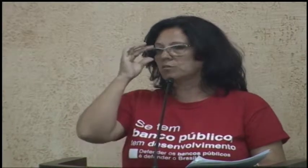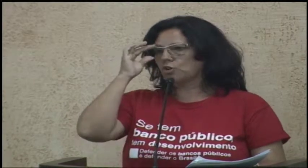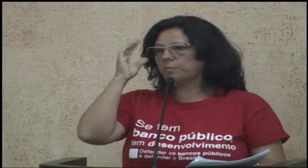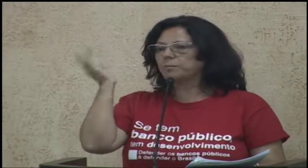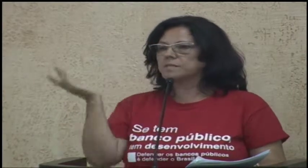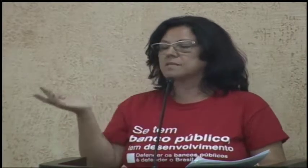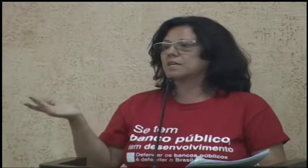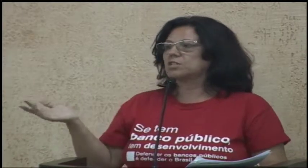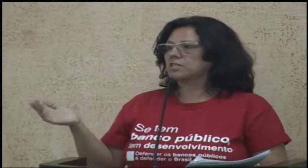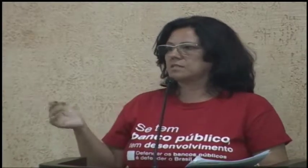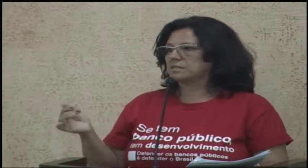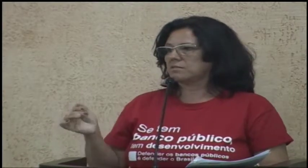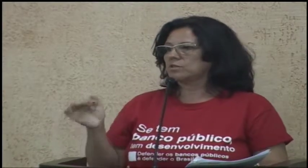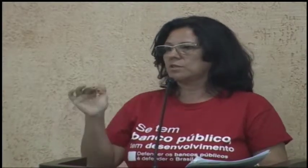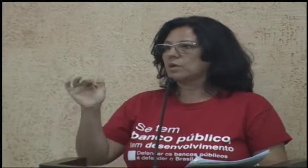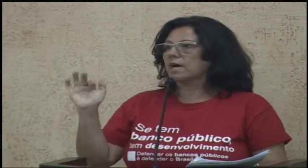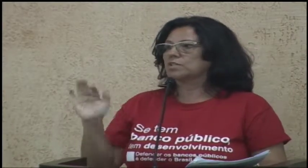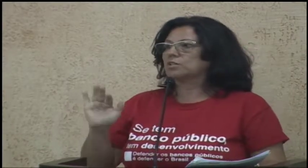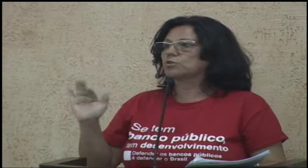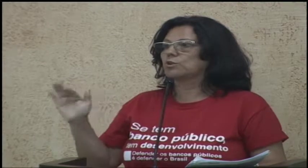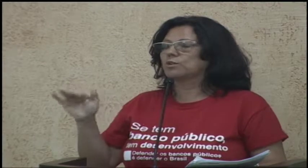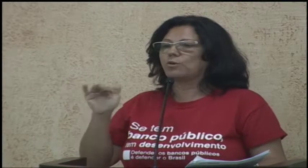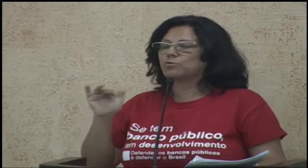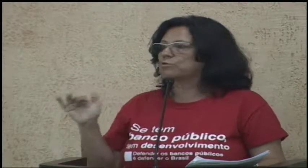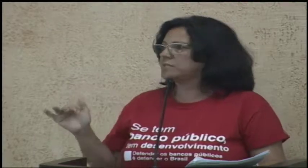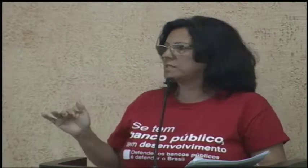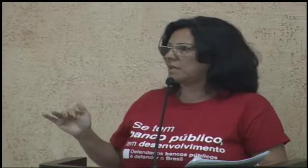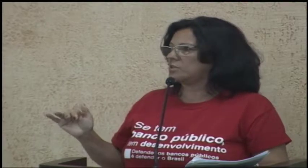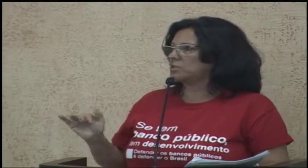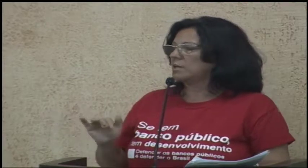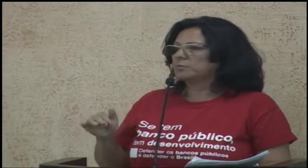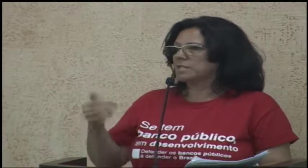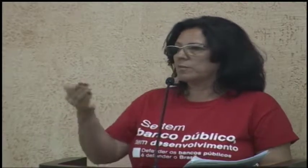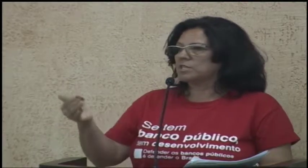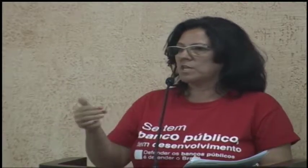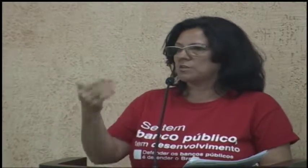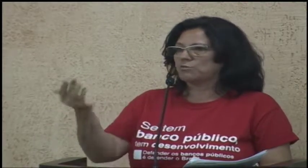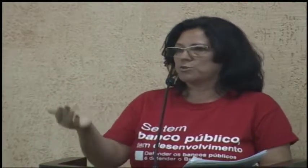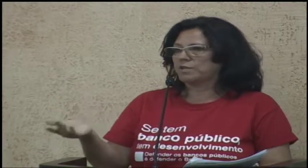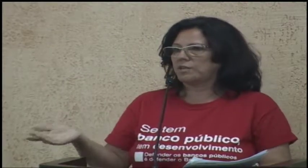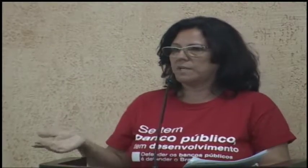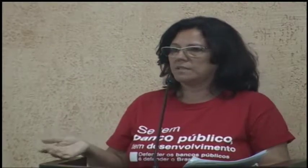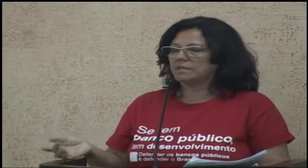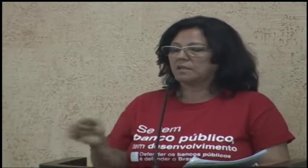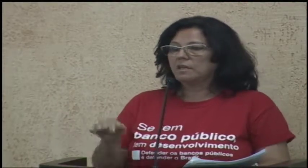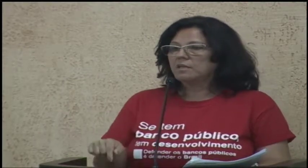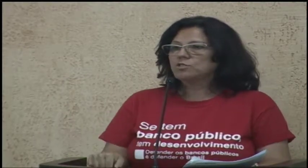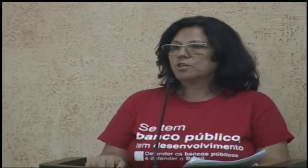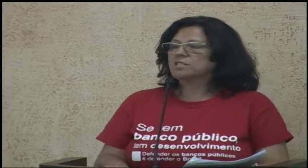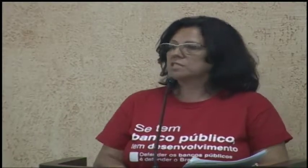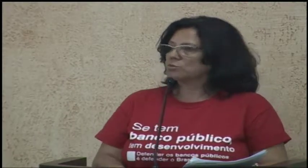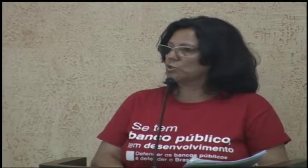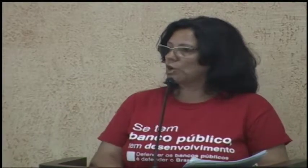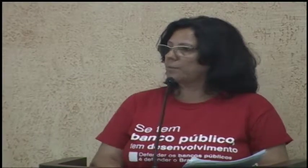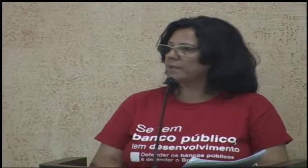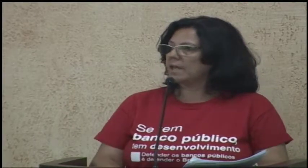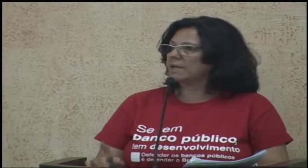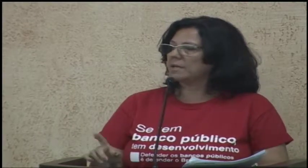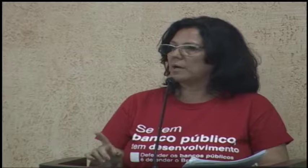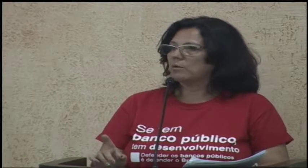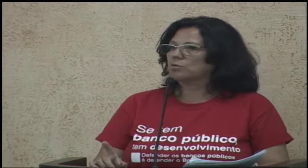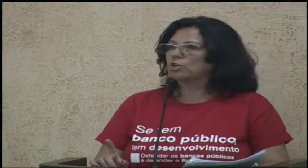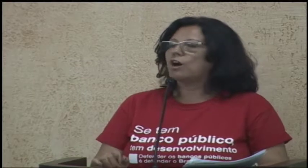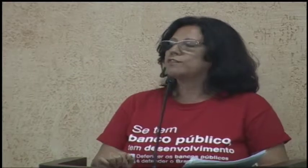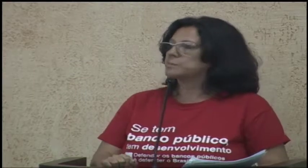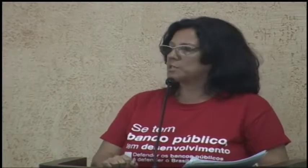ele, o shopping não precisa de agência. Só ter um caixa eletrônico é o suficiente. Não precisa ter uma agência com funcionário para atender. Só que a agência do shopping era